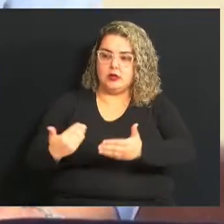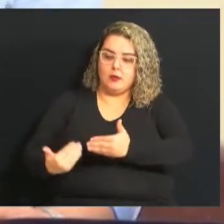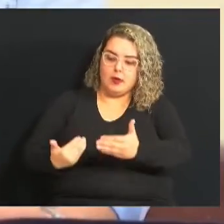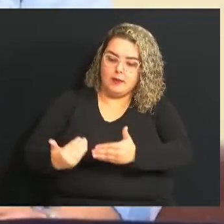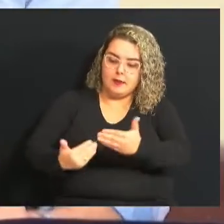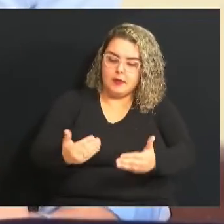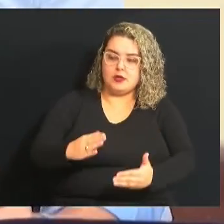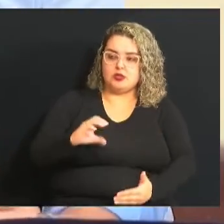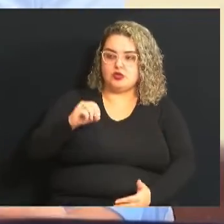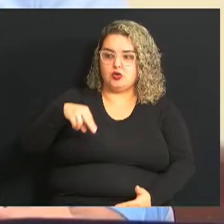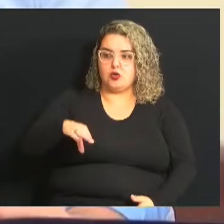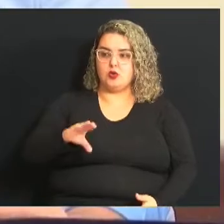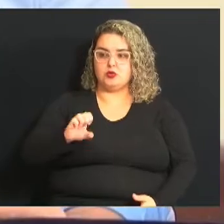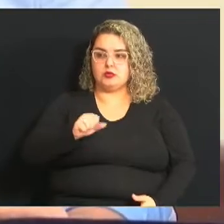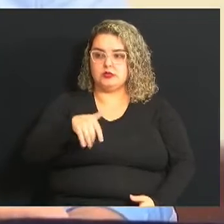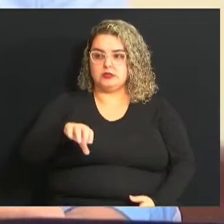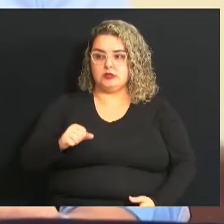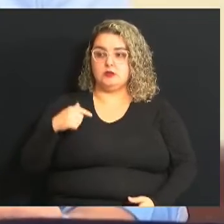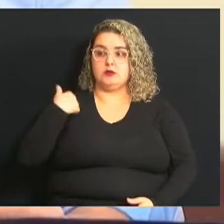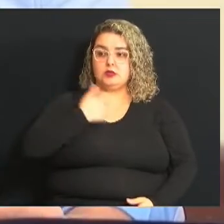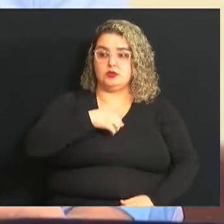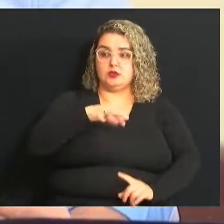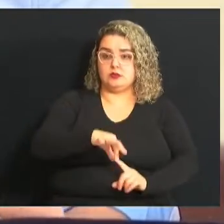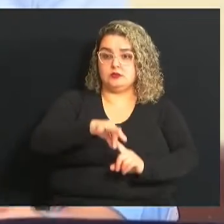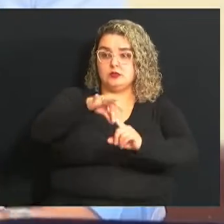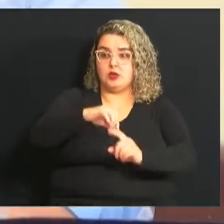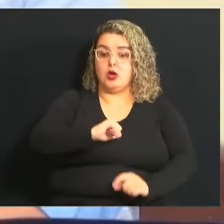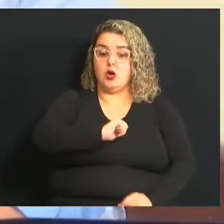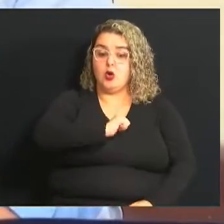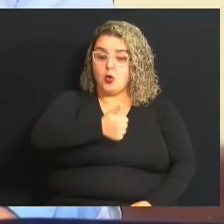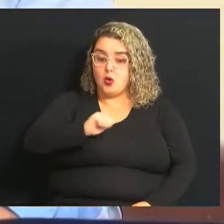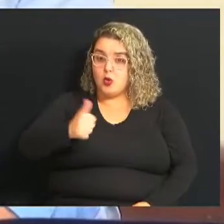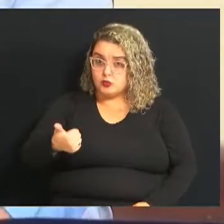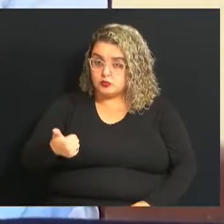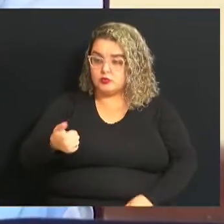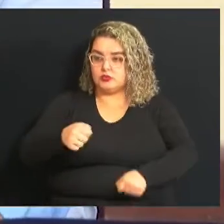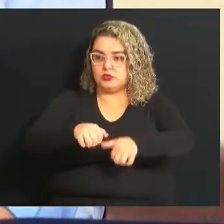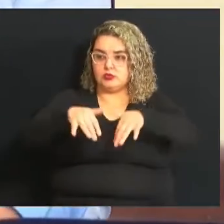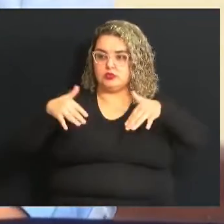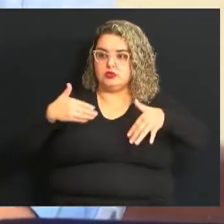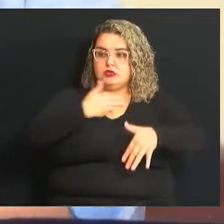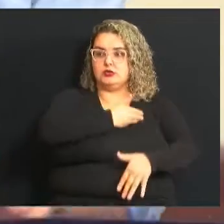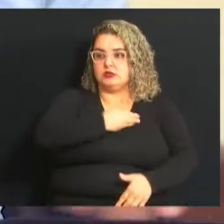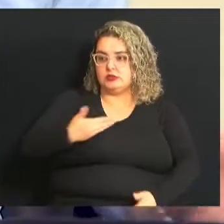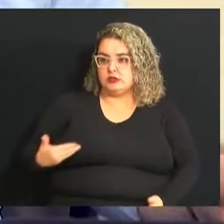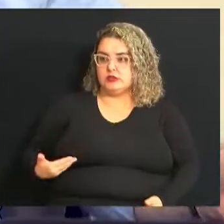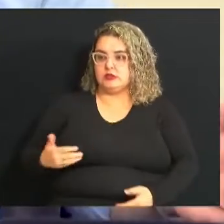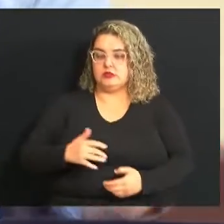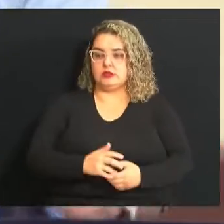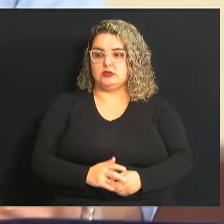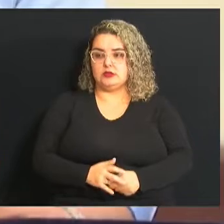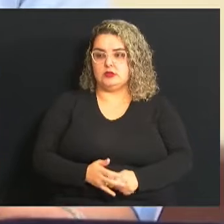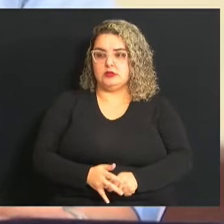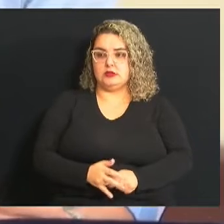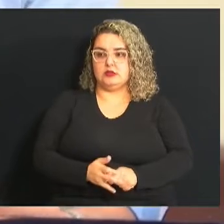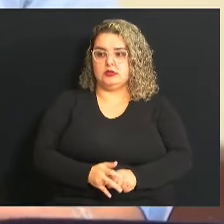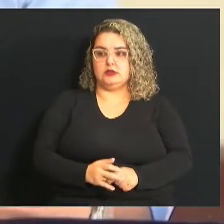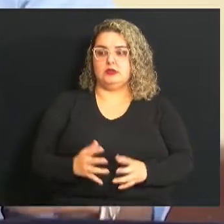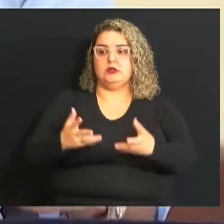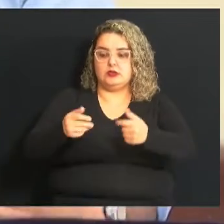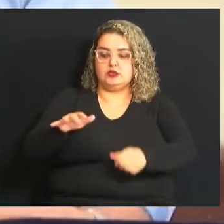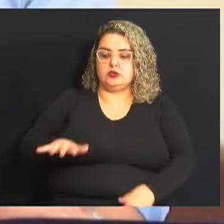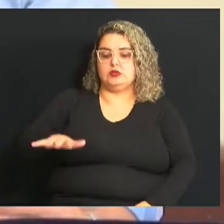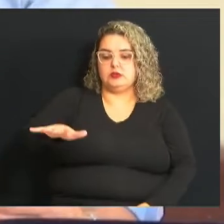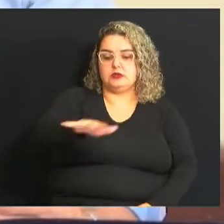concessão, e nós preferimos fazer 11 audiências públicas, fizemos audiências em todas as regiões da